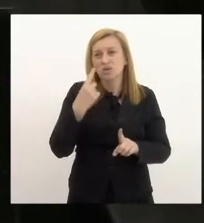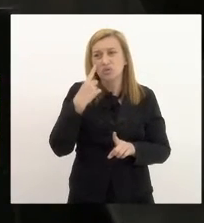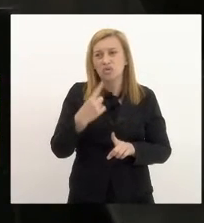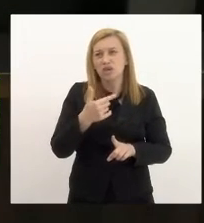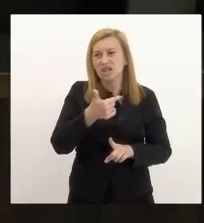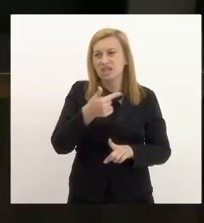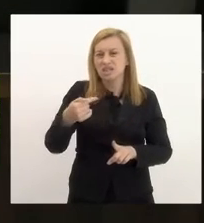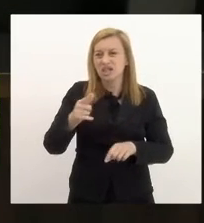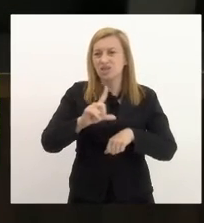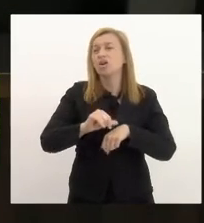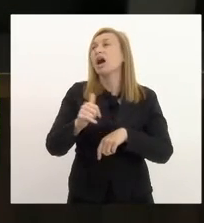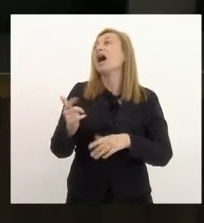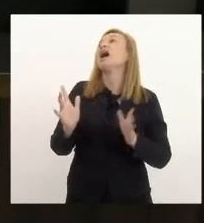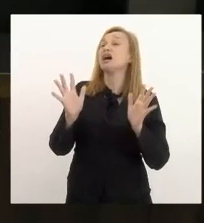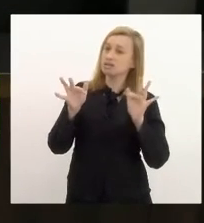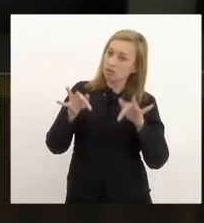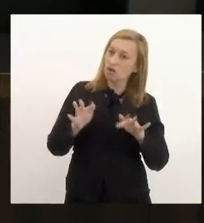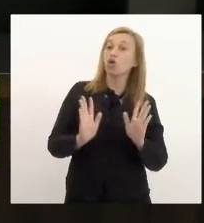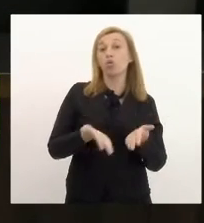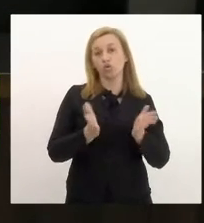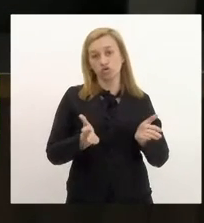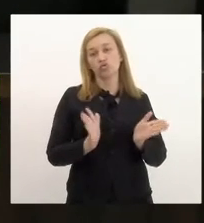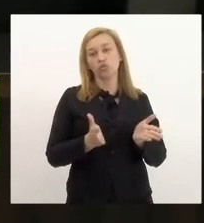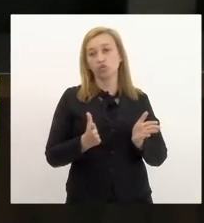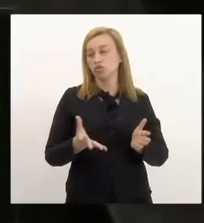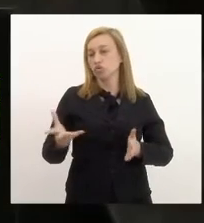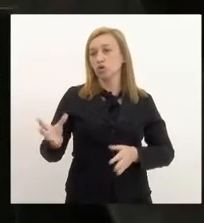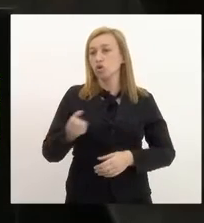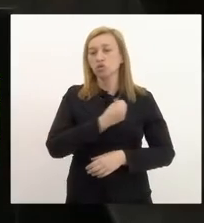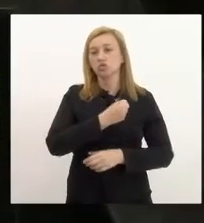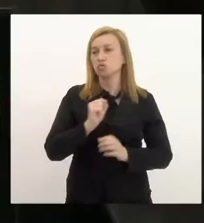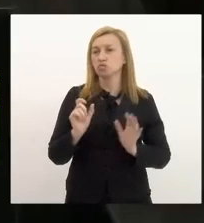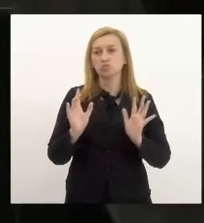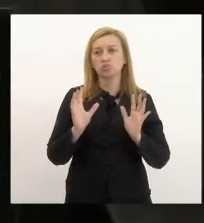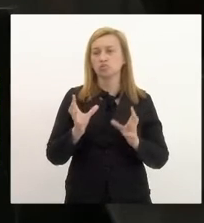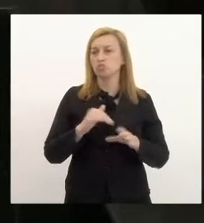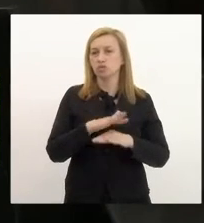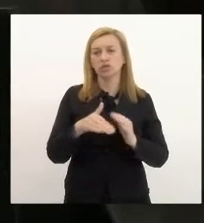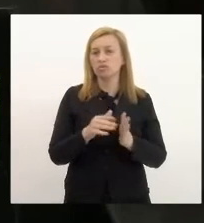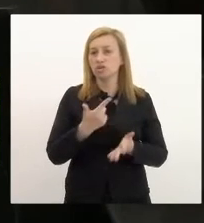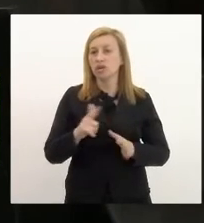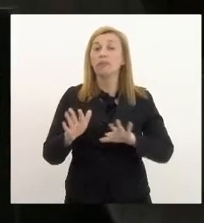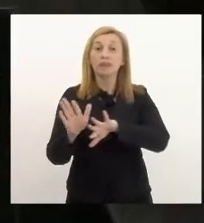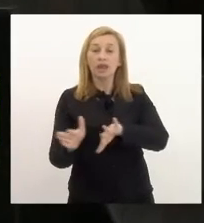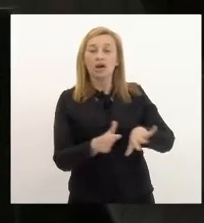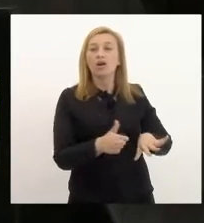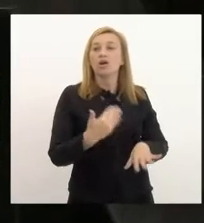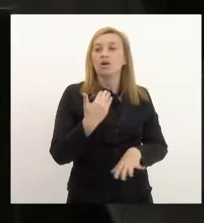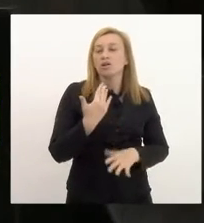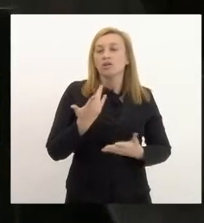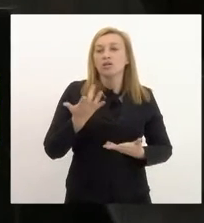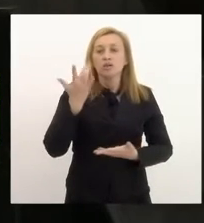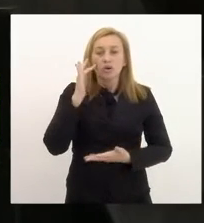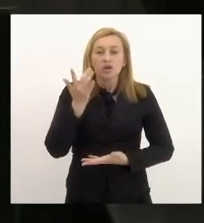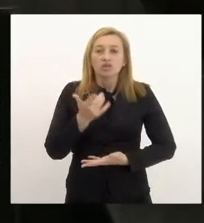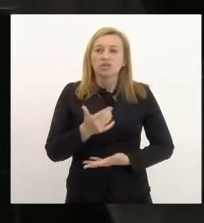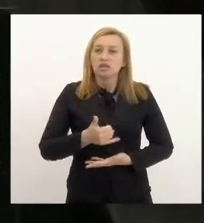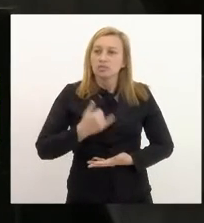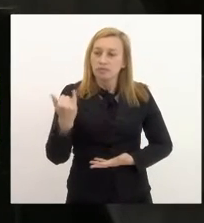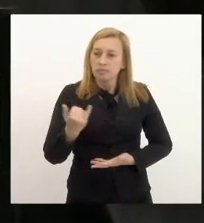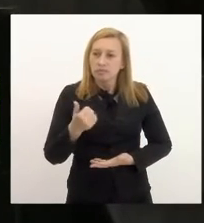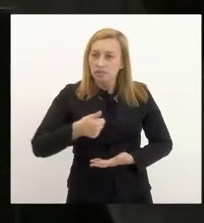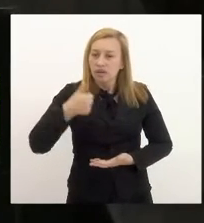17 horas então fecha hoje então a gente não temos número total ainda pois é então inclusive por conta disso eu acho que teria sido mais proveitoso